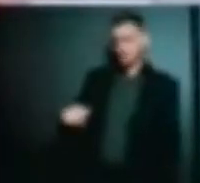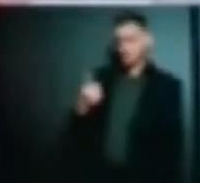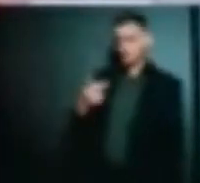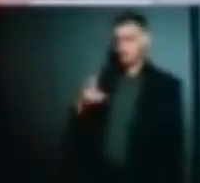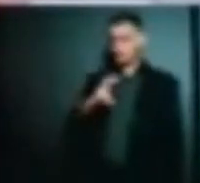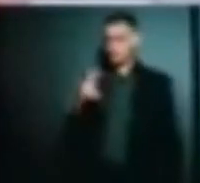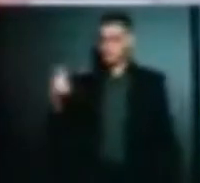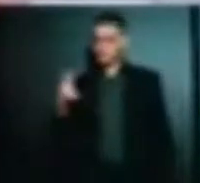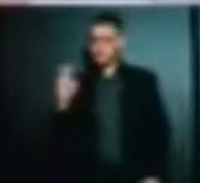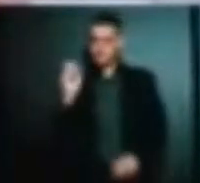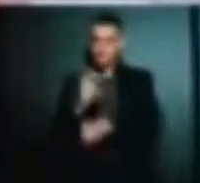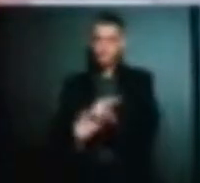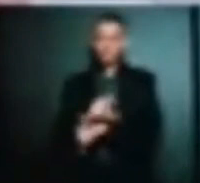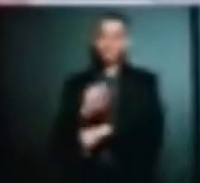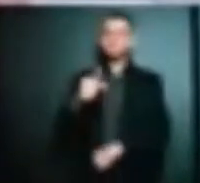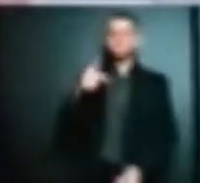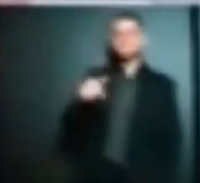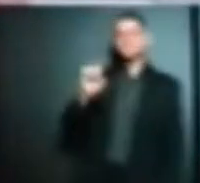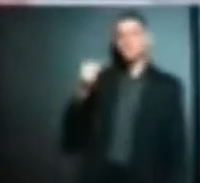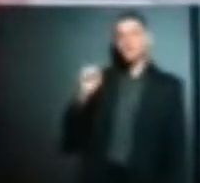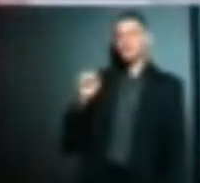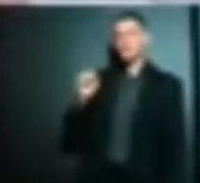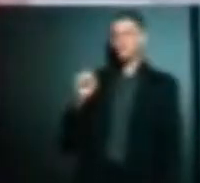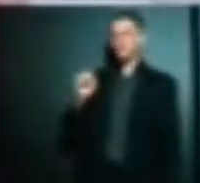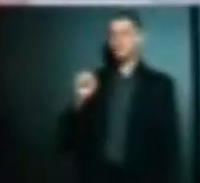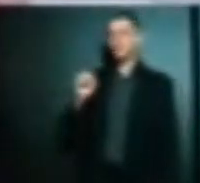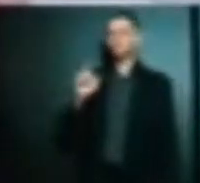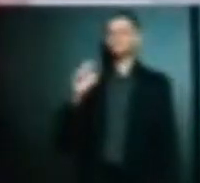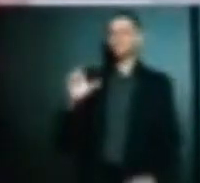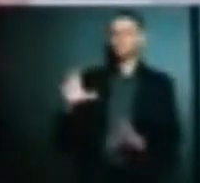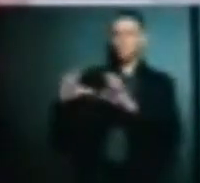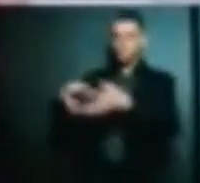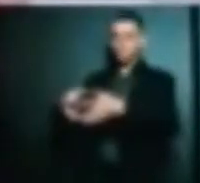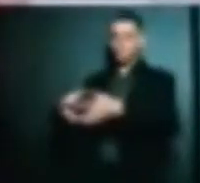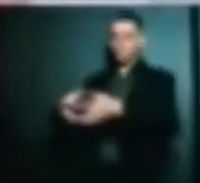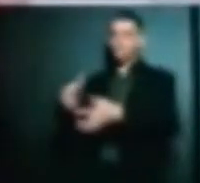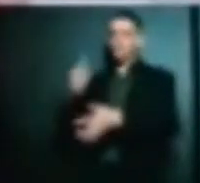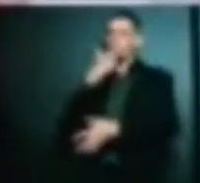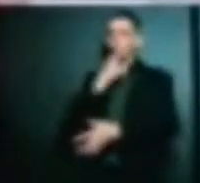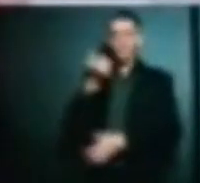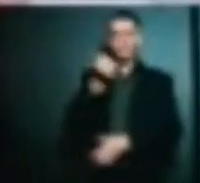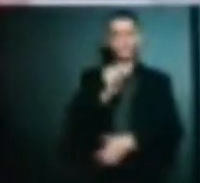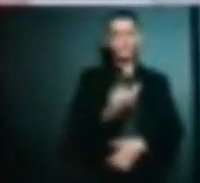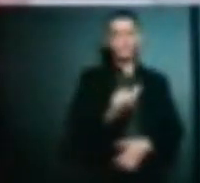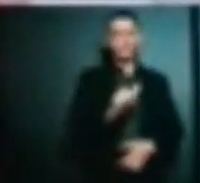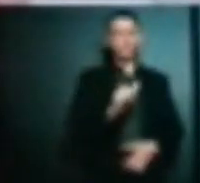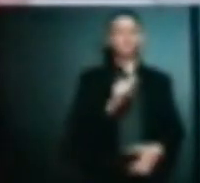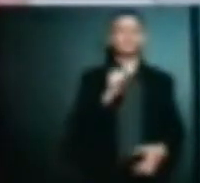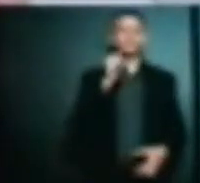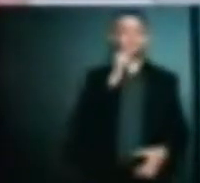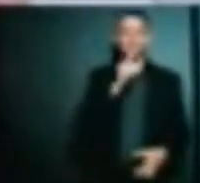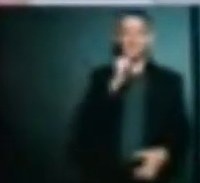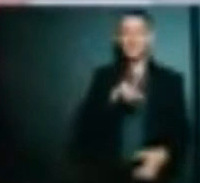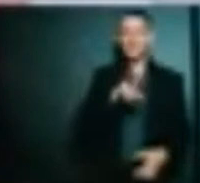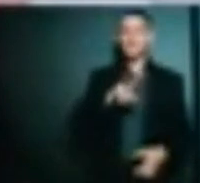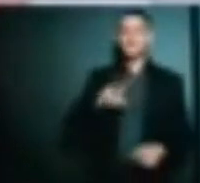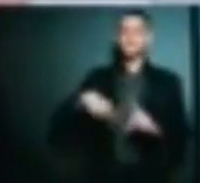155 vagas, 78 deveriam ser do grupo homem ou mulher que tivesse mais votos.